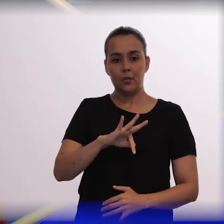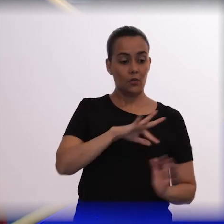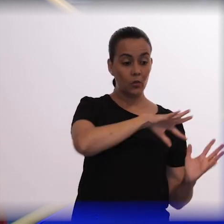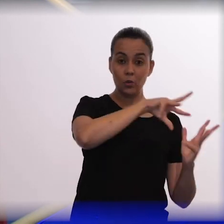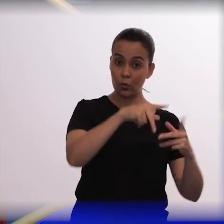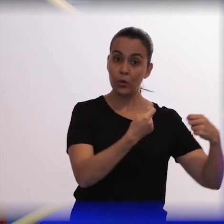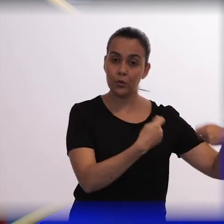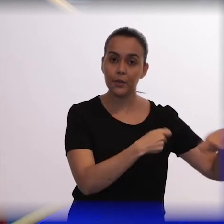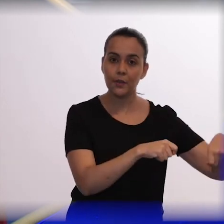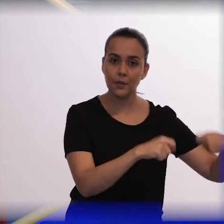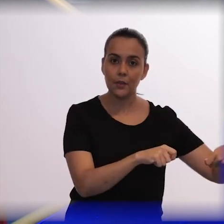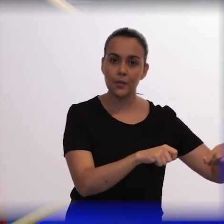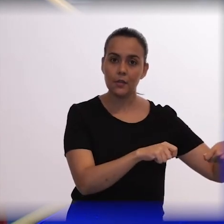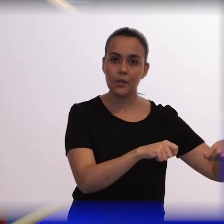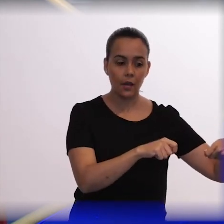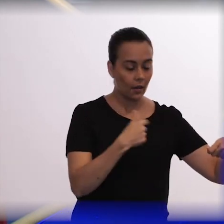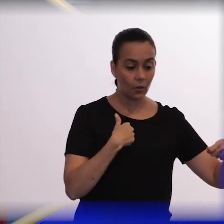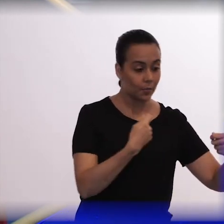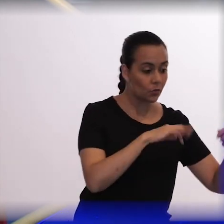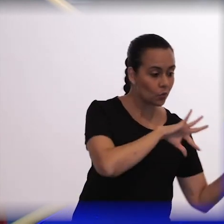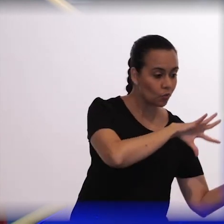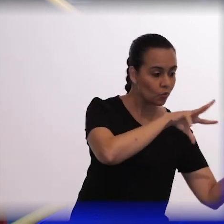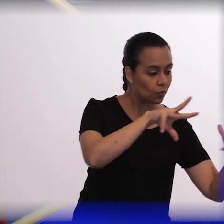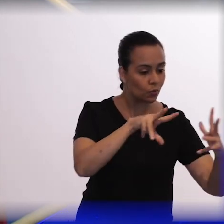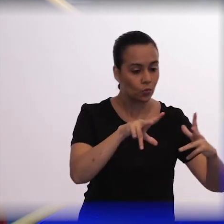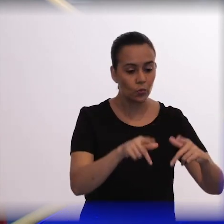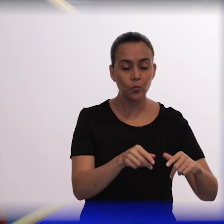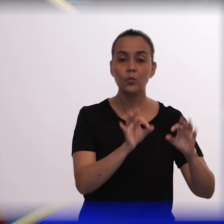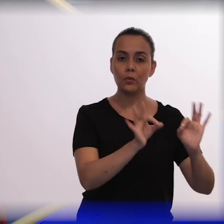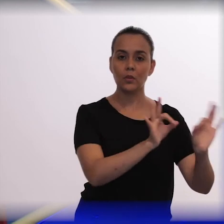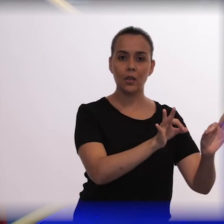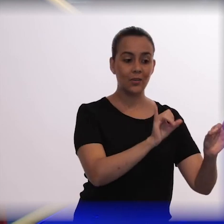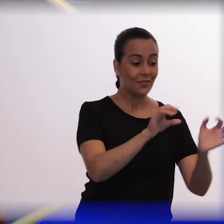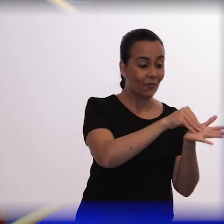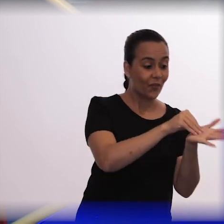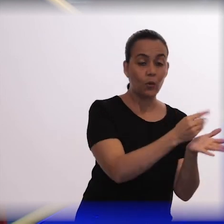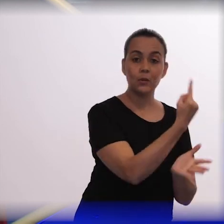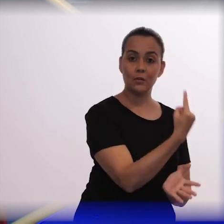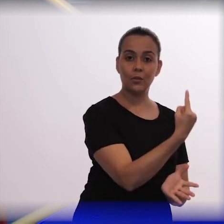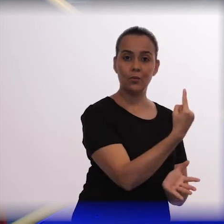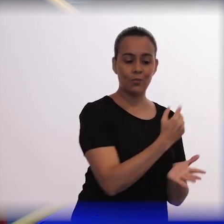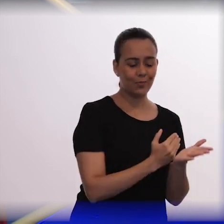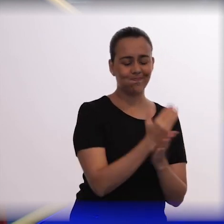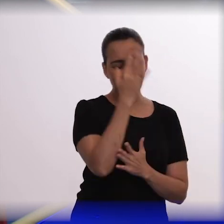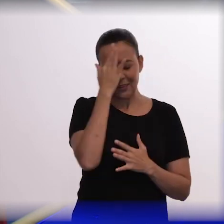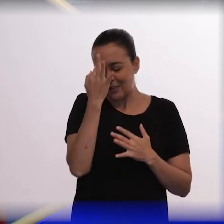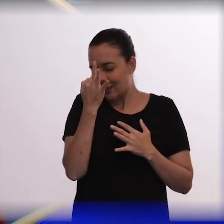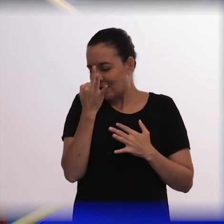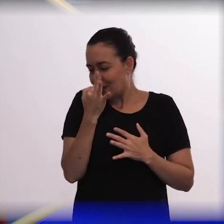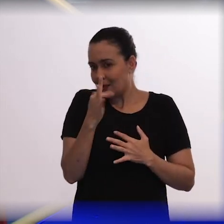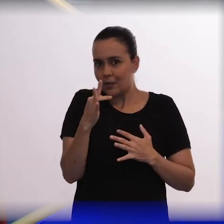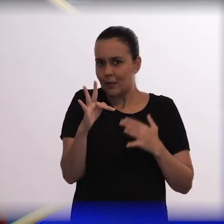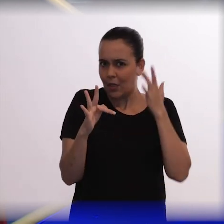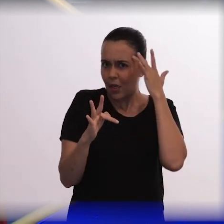necessidades psíquicas básicas atendidas, nós sentimos dor psíquica. A dor psíquica ainda é um